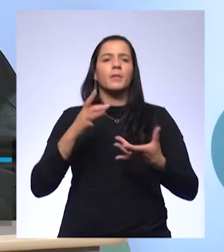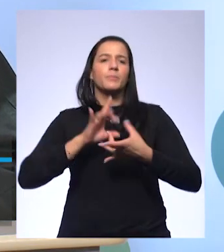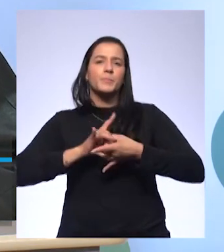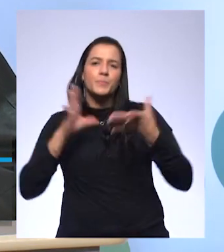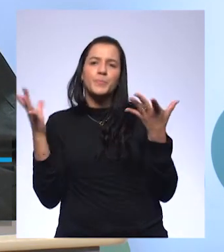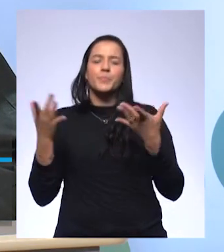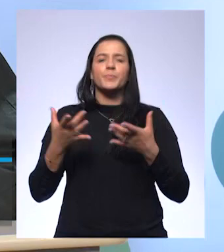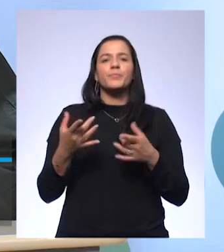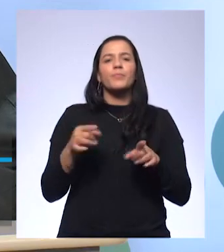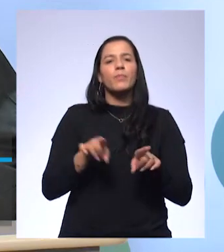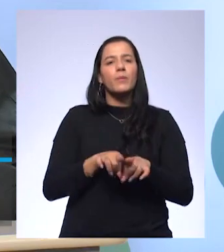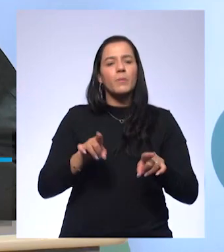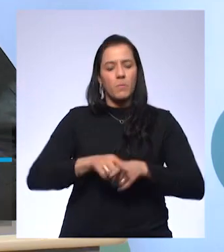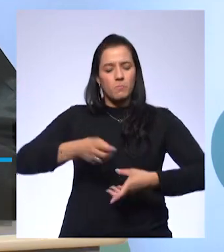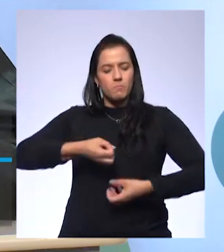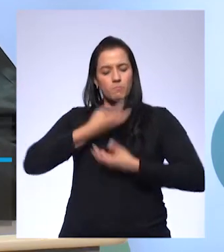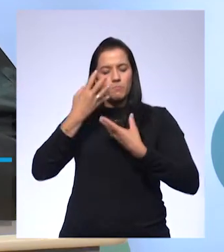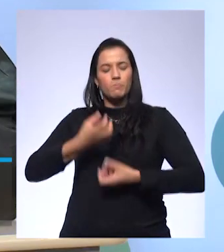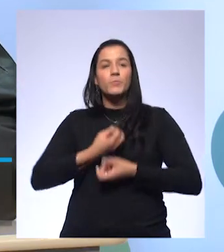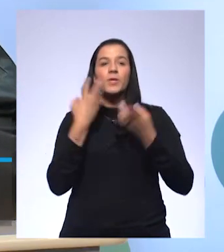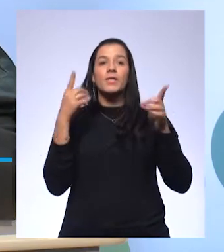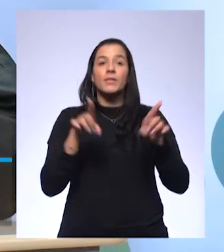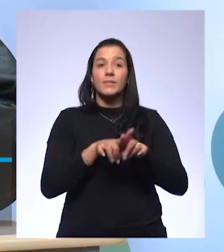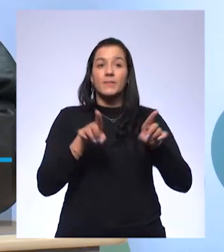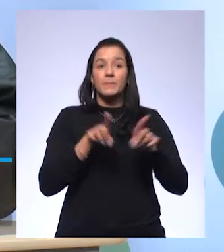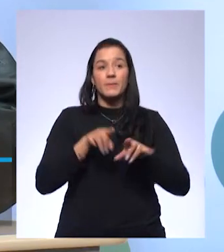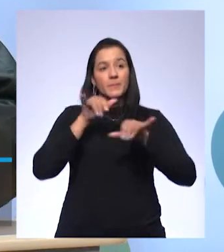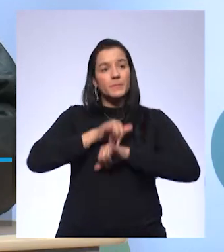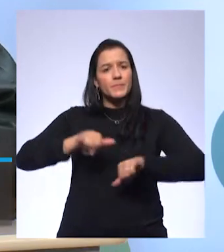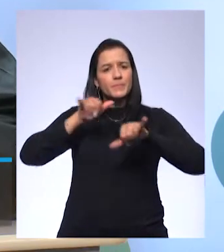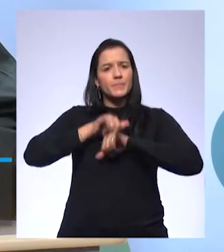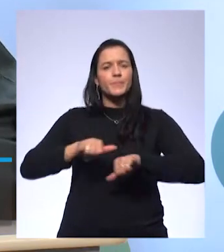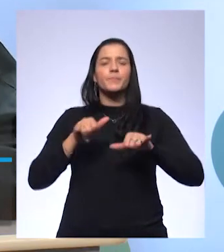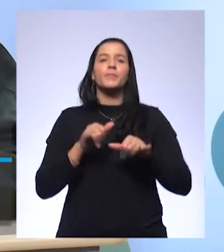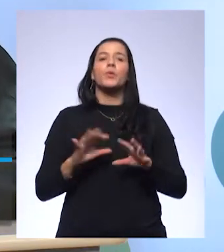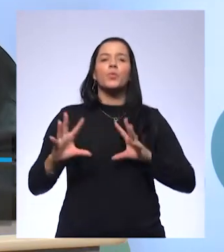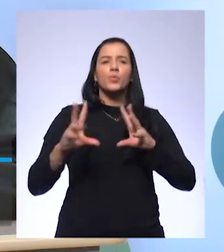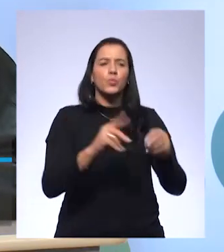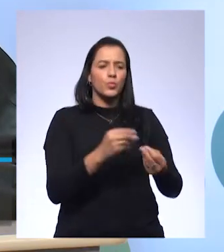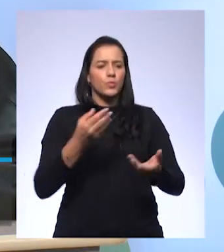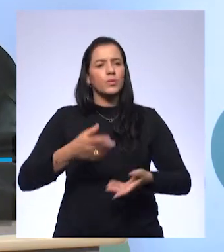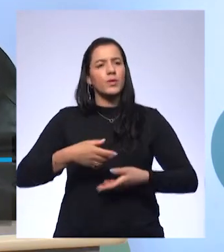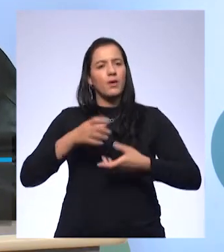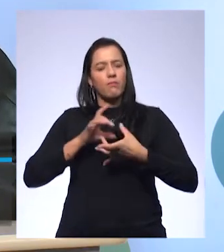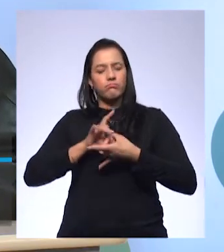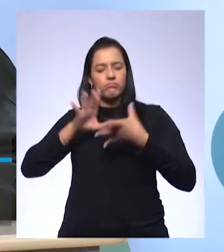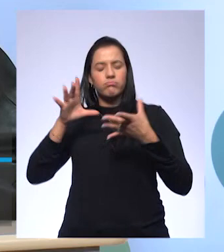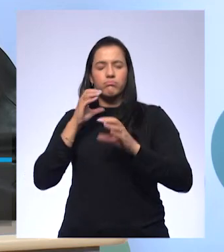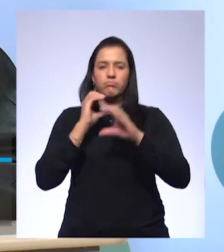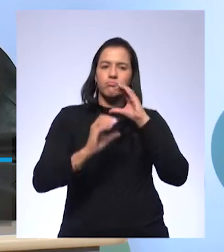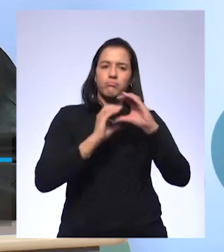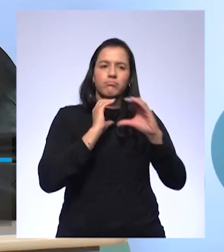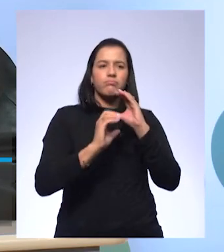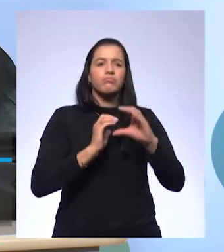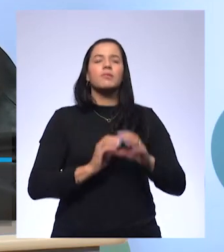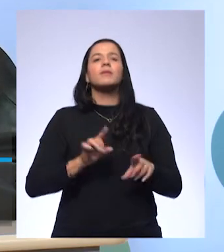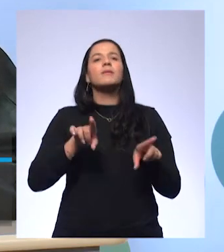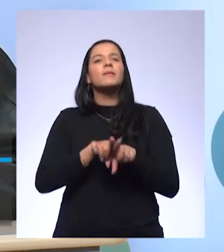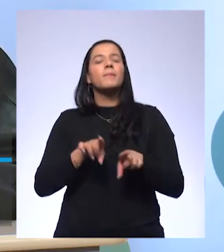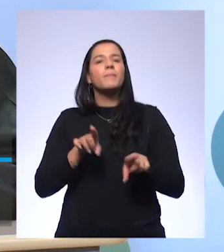liberdade e informação, no caso a liberdade de expressão e comunicação. Ana Carolina vai